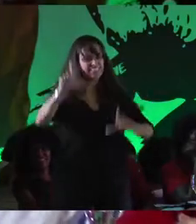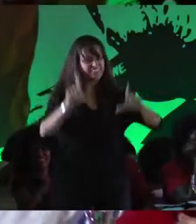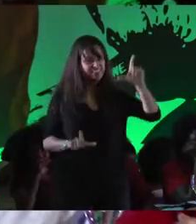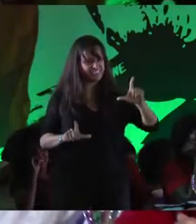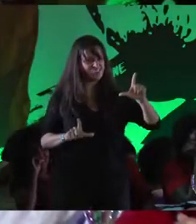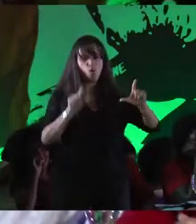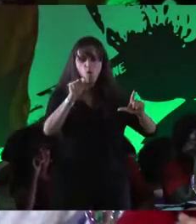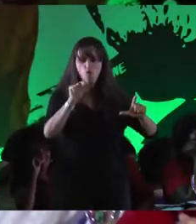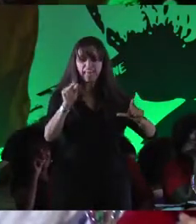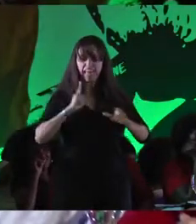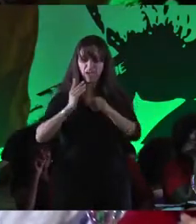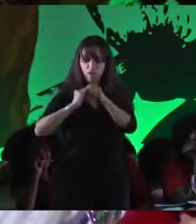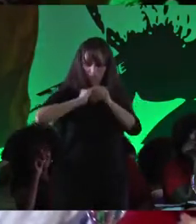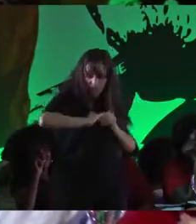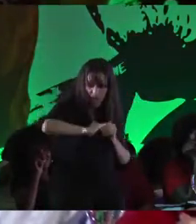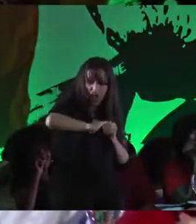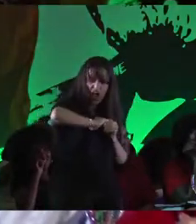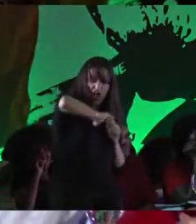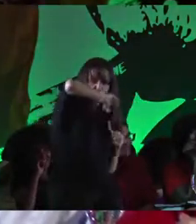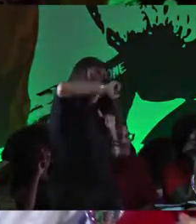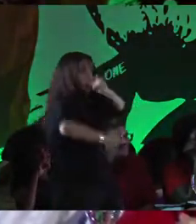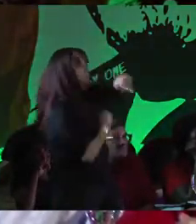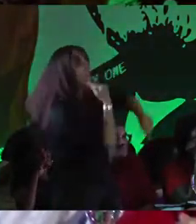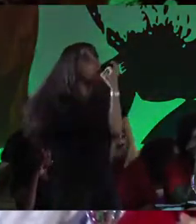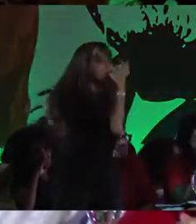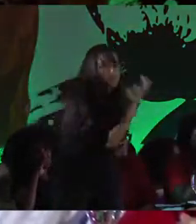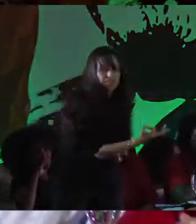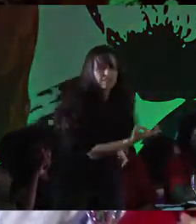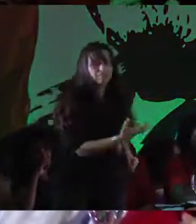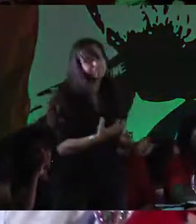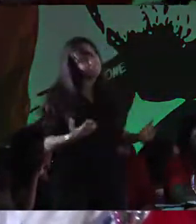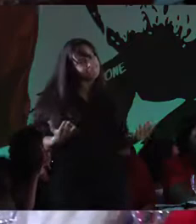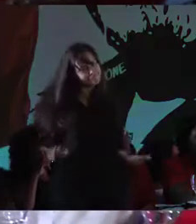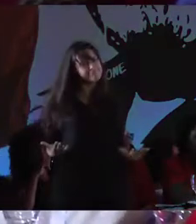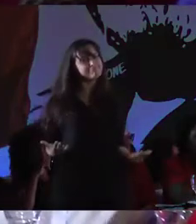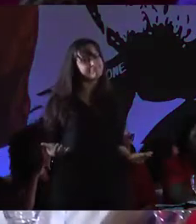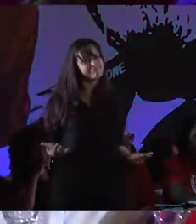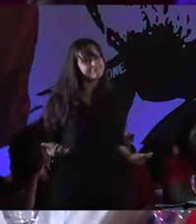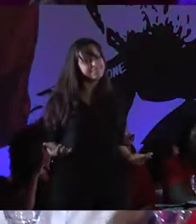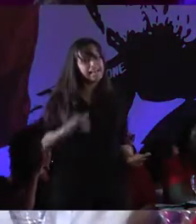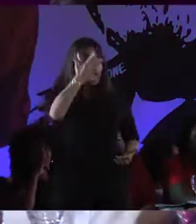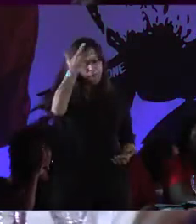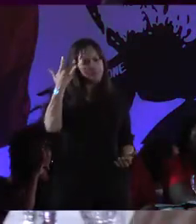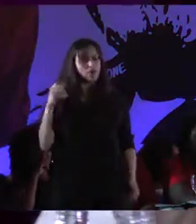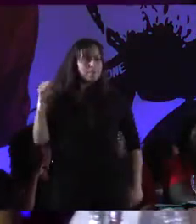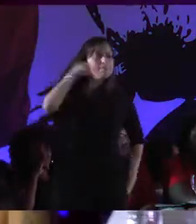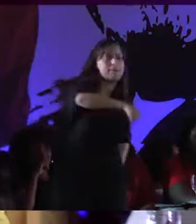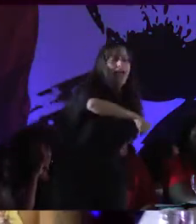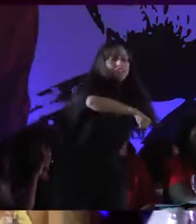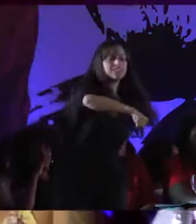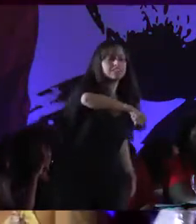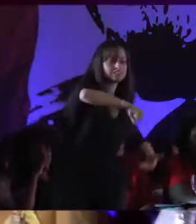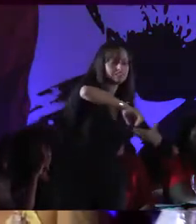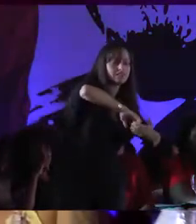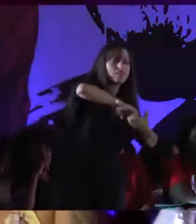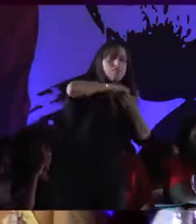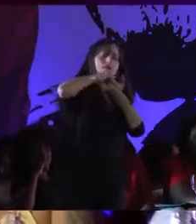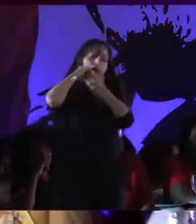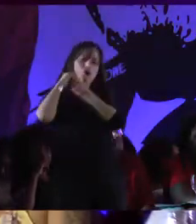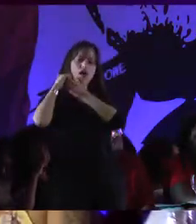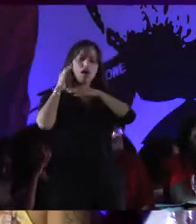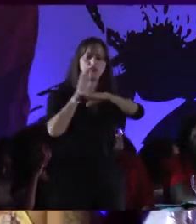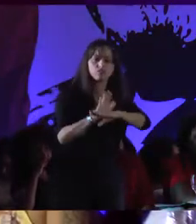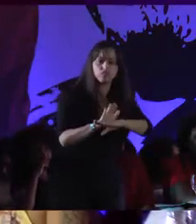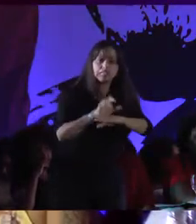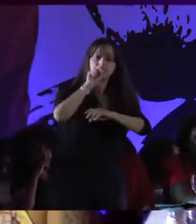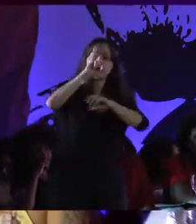de quem oprime vira nossa opinião. É fácil confundir quem bate com quem te estende a mão. Se te oferecem